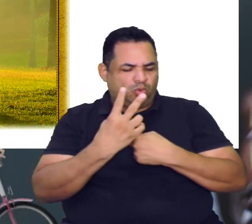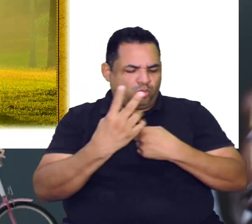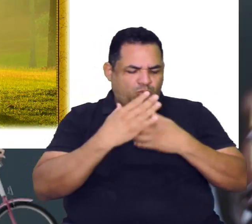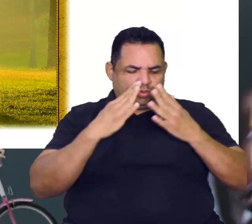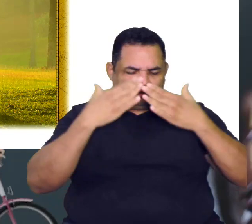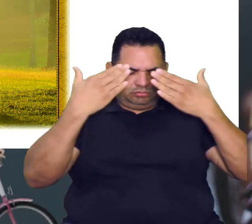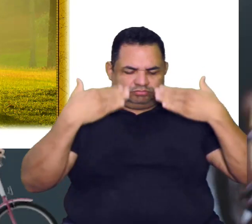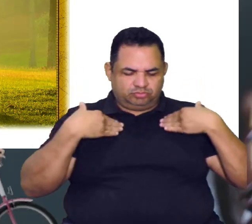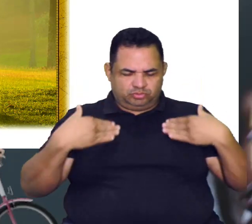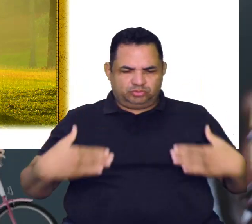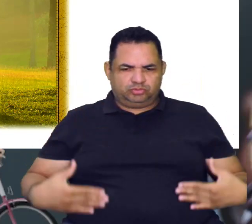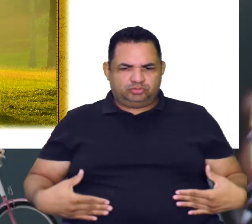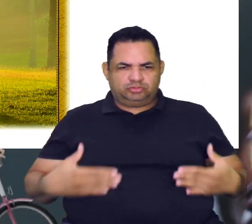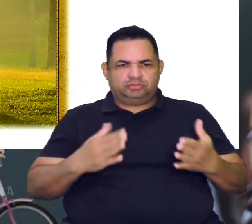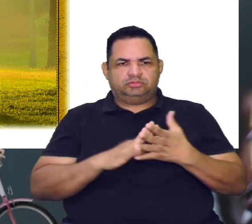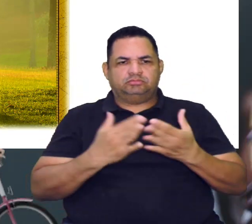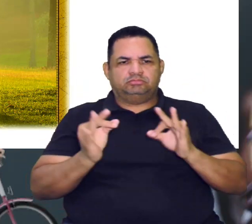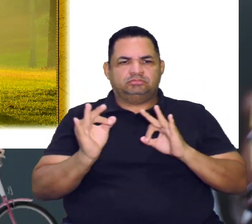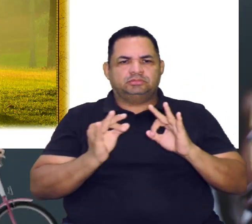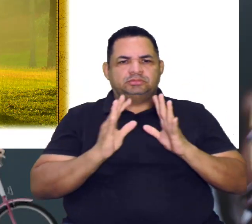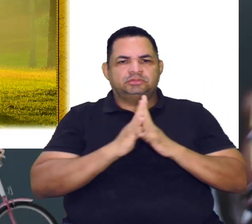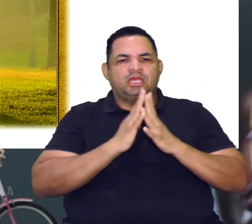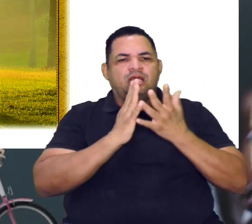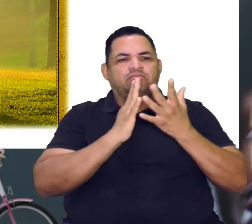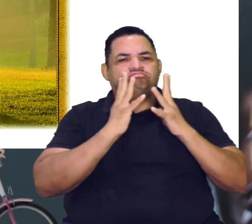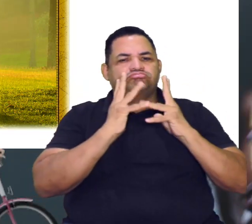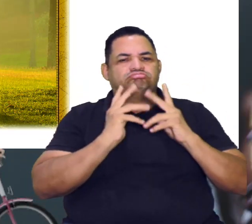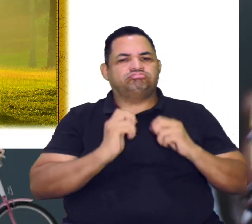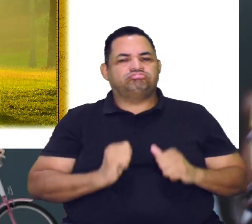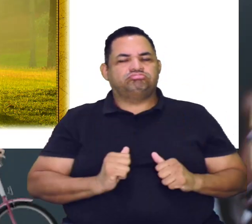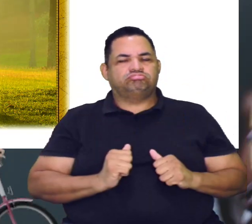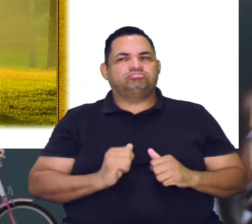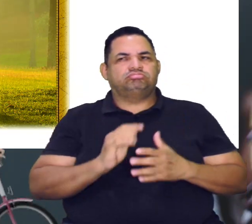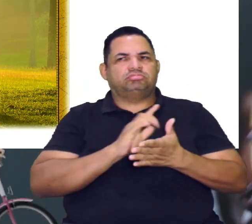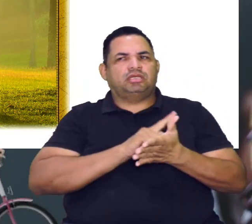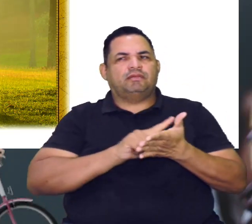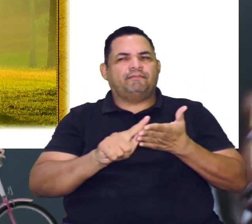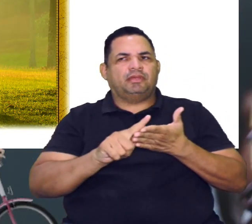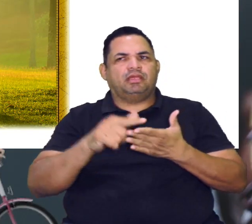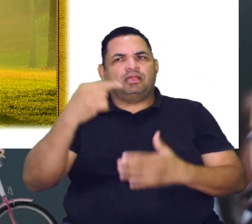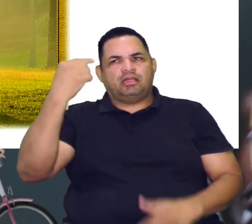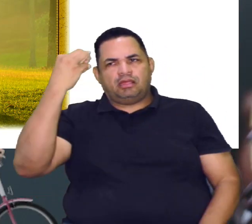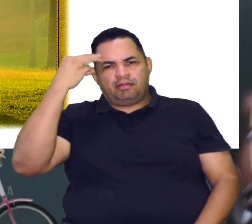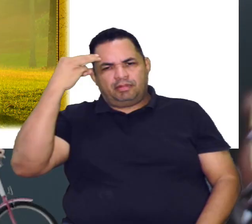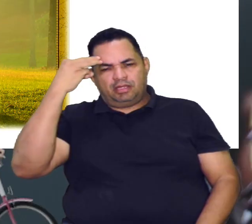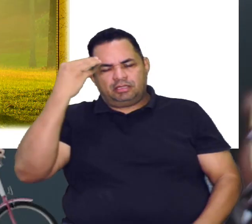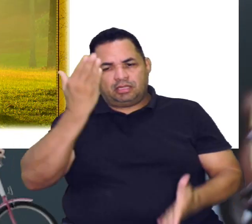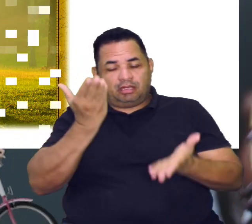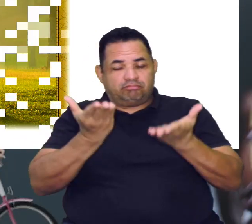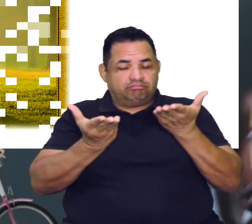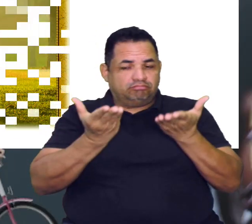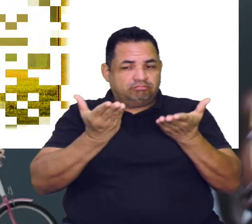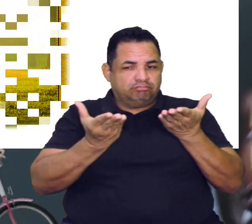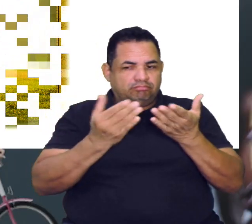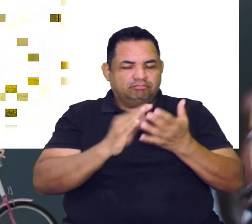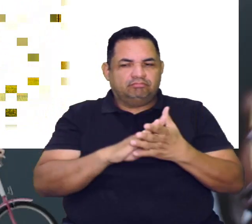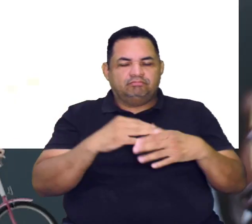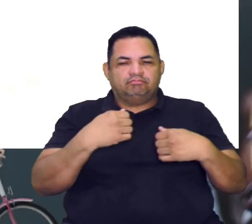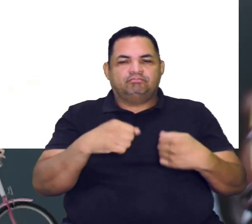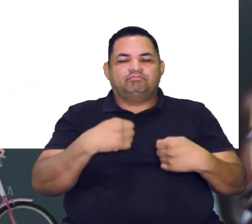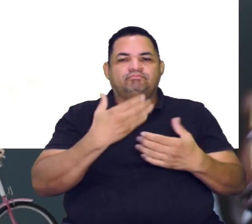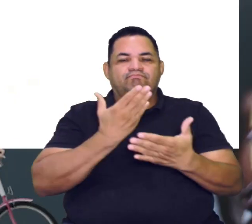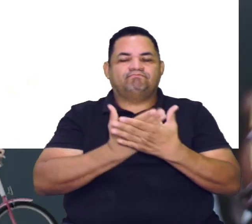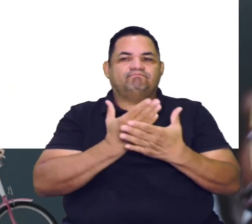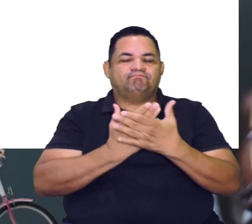você trabalha a limpeza aí dessa sua mente. Como é que está isso tudo? Está em equilíbrio? Então, bora estudar mais um pouquinho